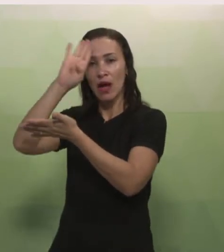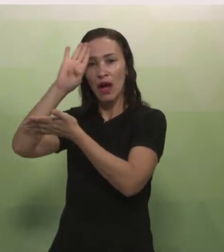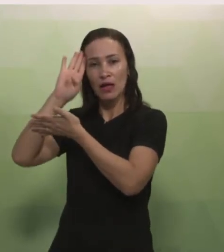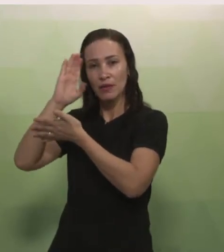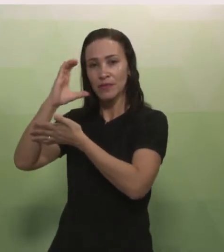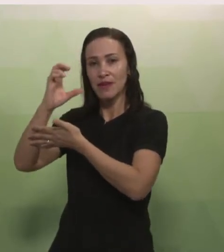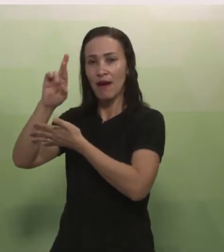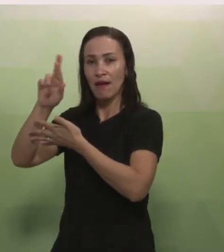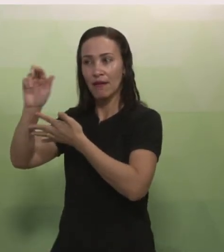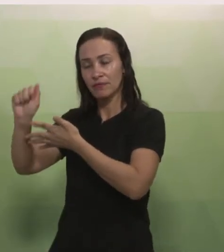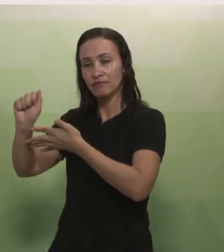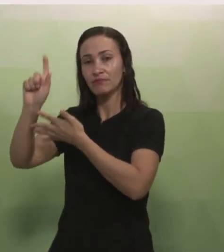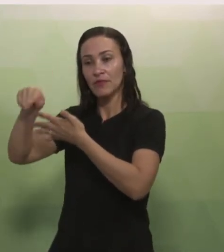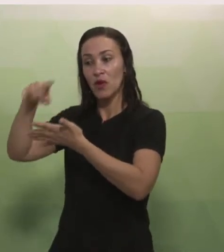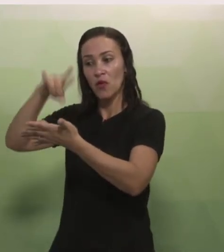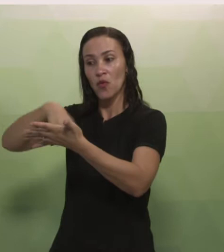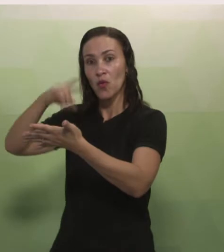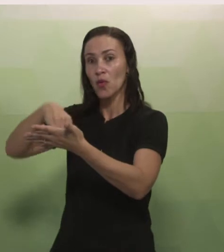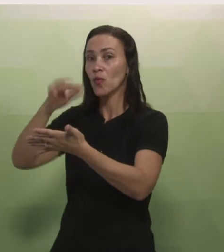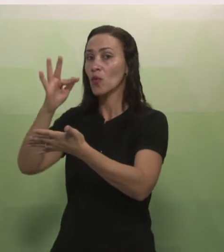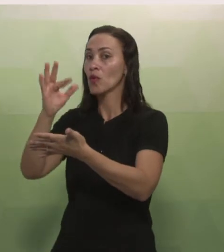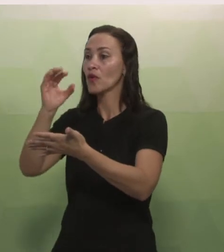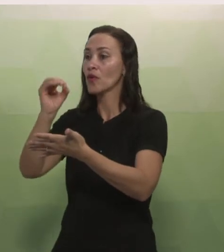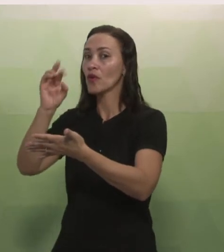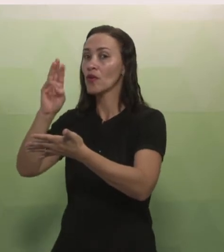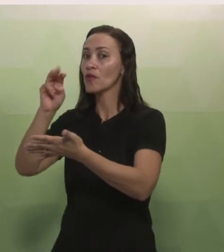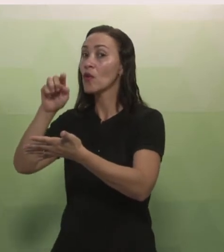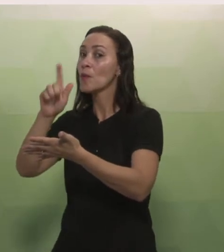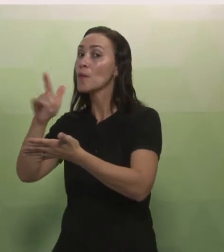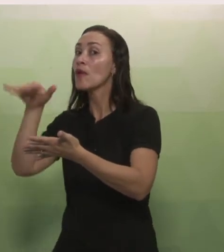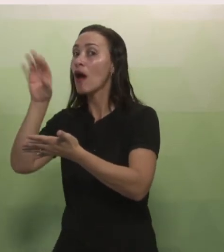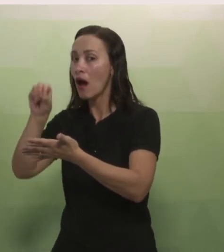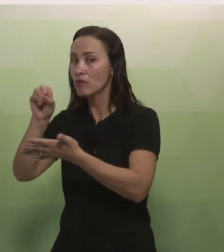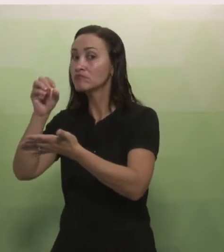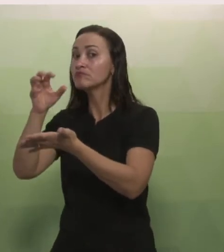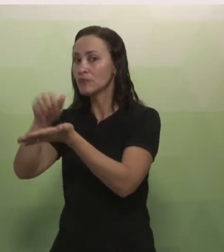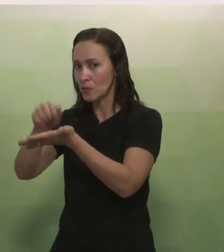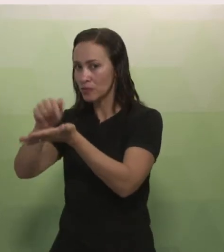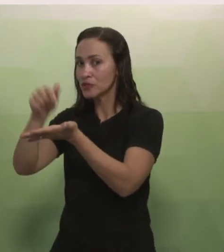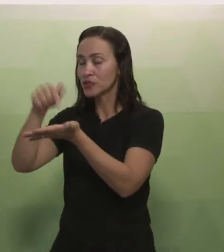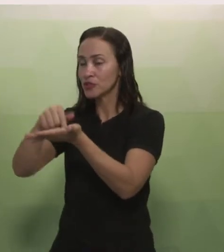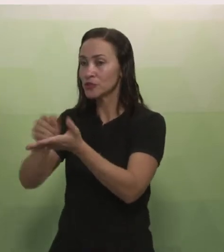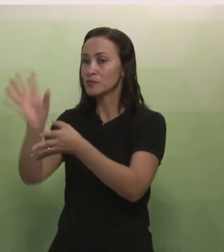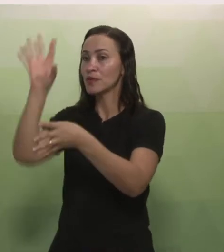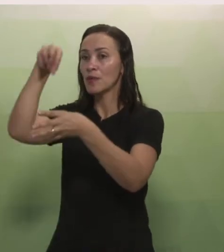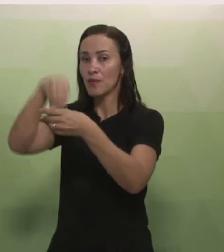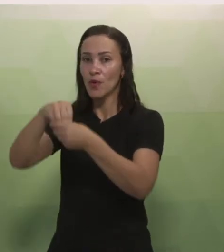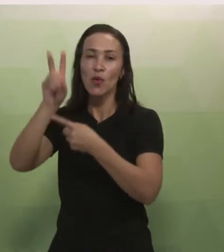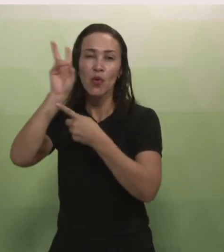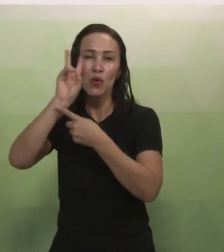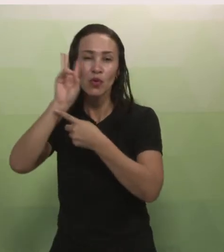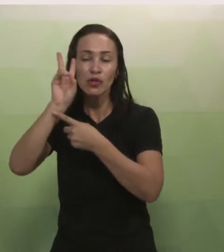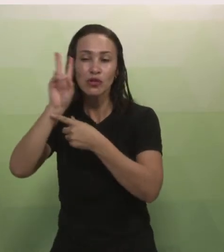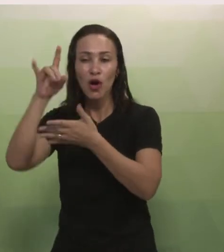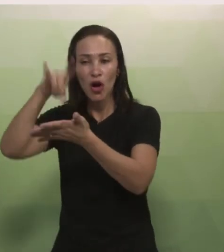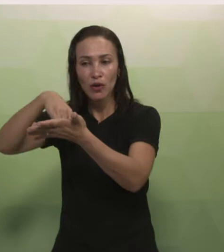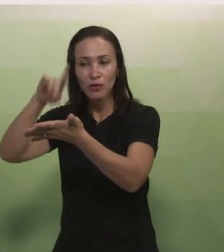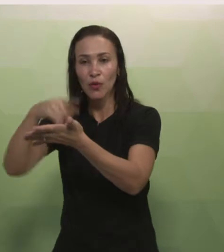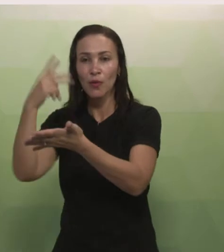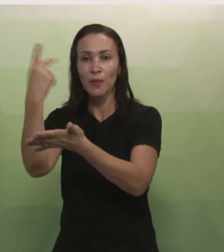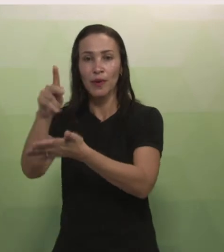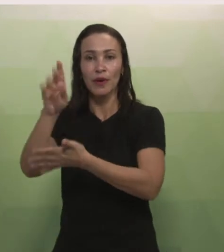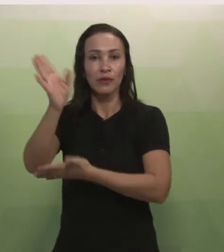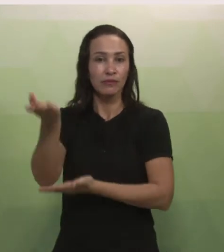o formulário de registro para que seja registrado no histórico escolar do